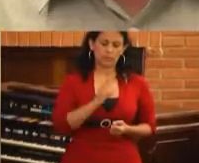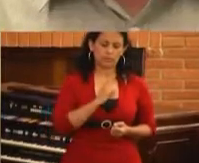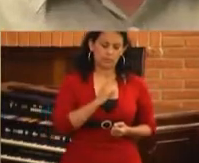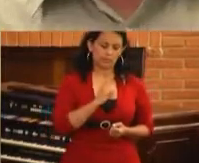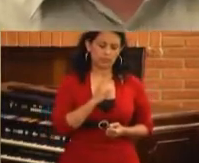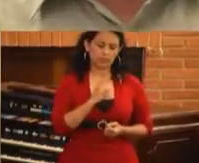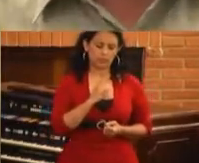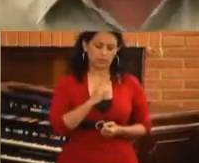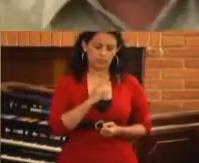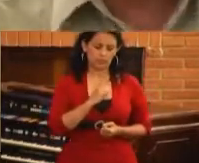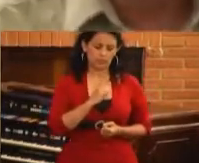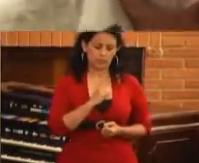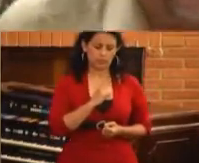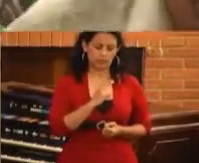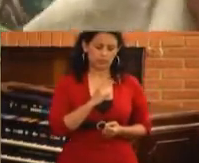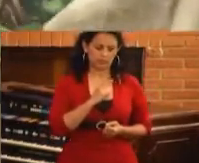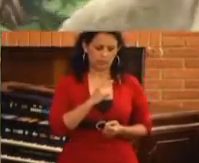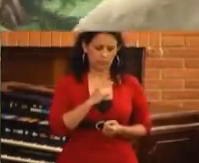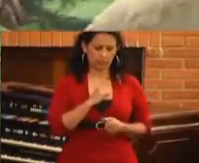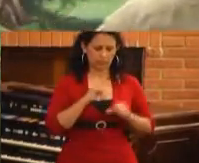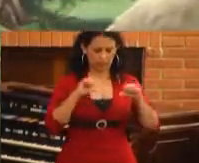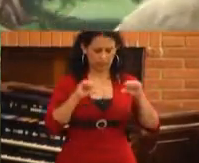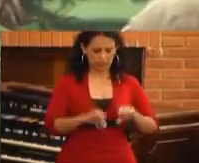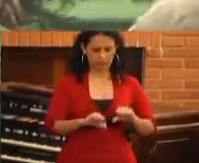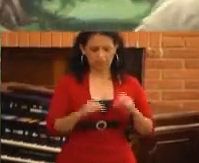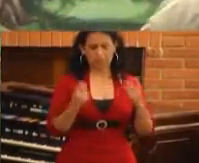negar-lhe os louros da vitória?